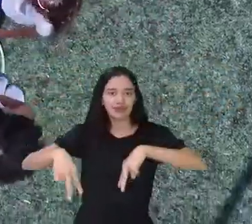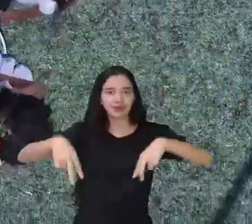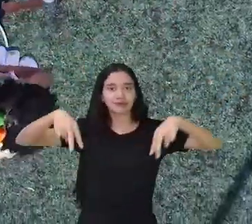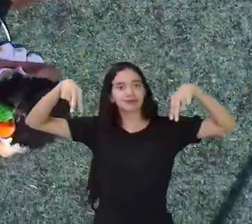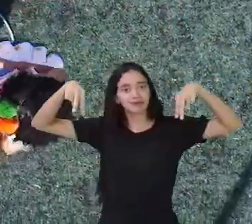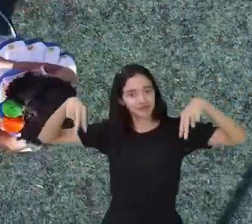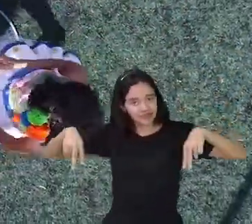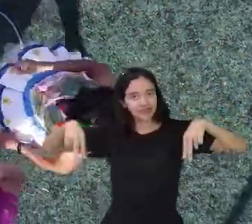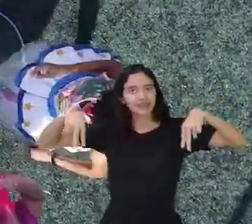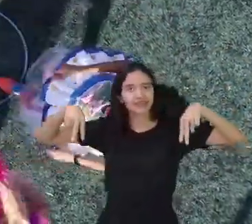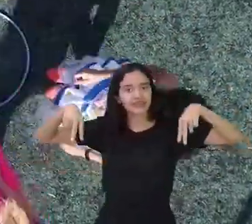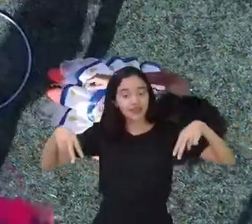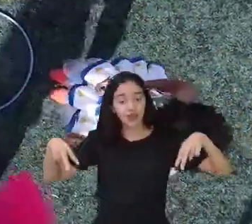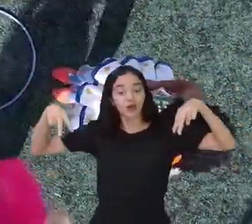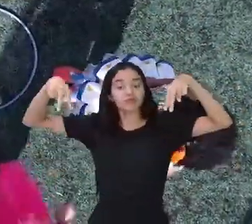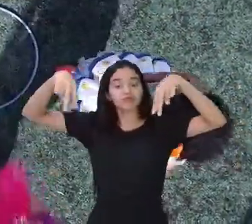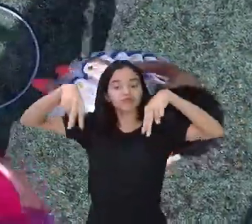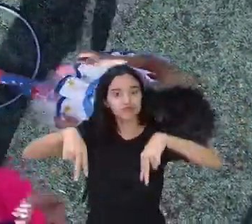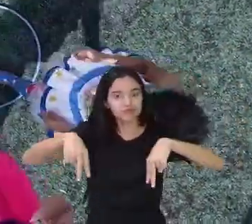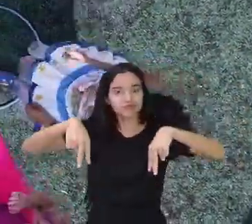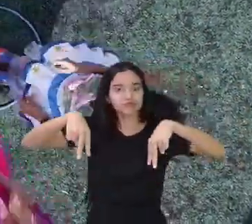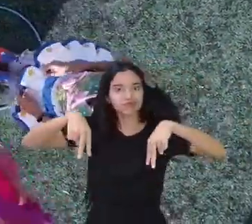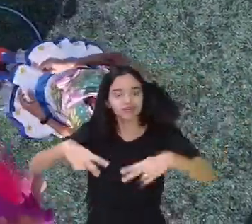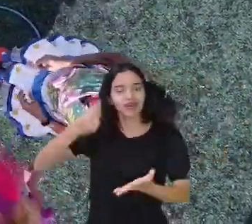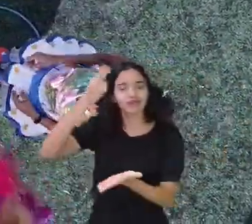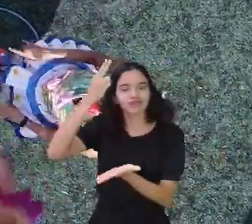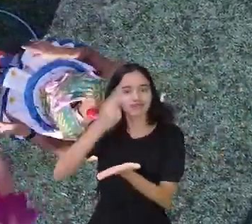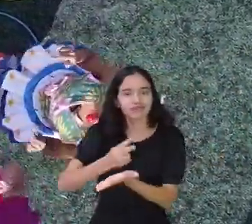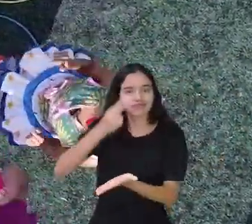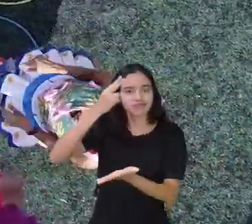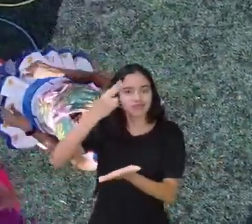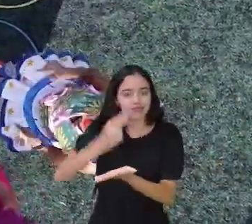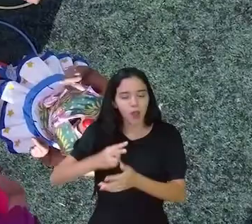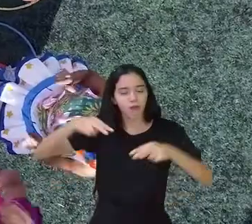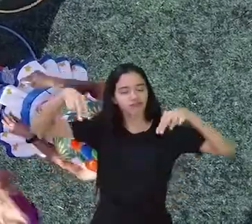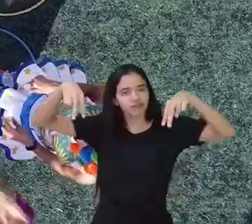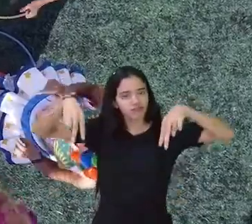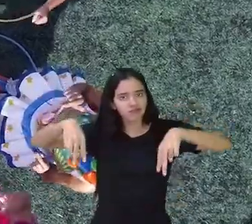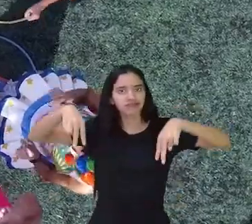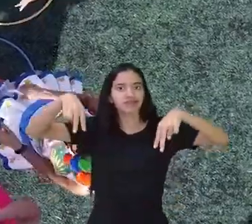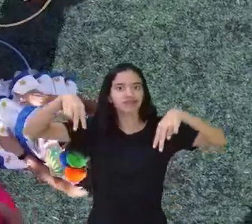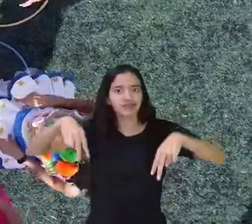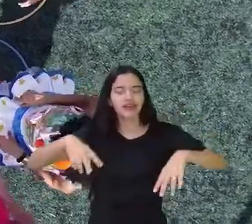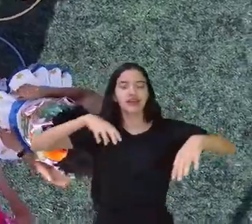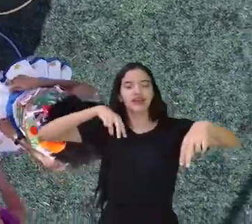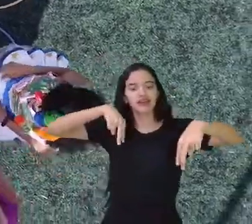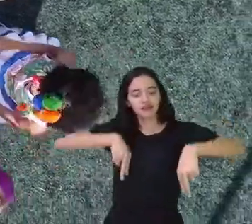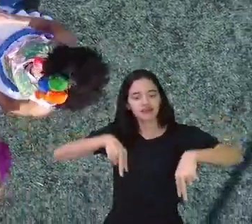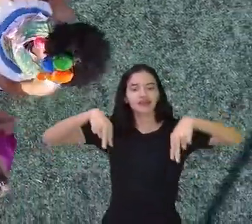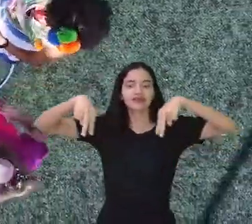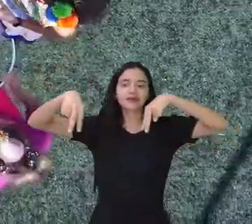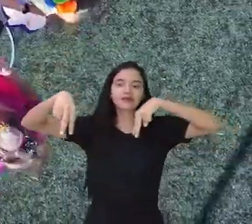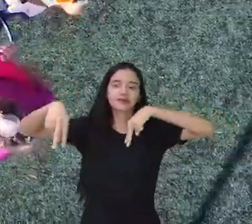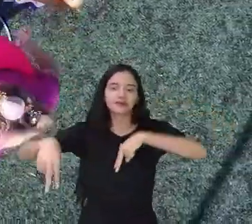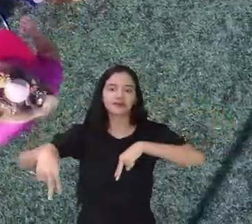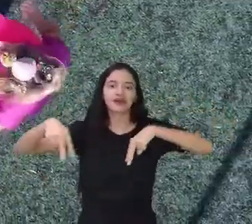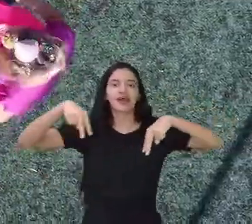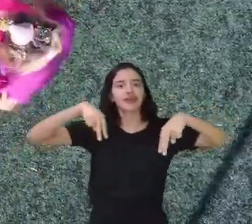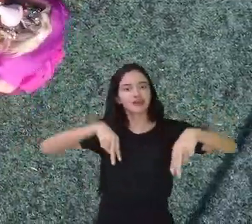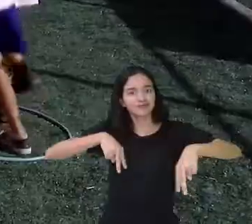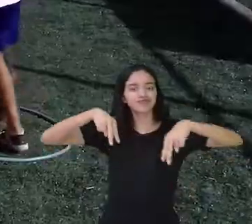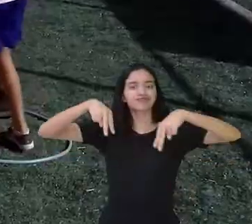Tira! Tira, bota, deixa ficar. Guerreiros